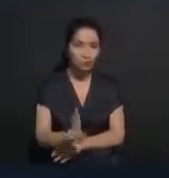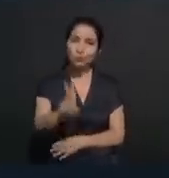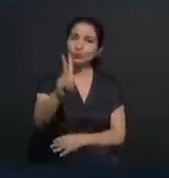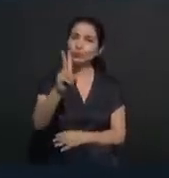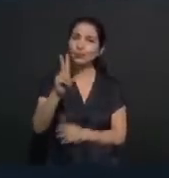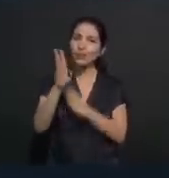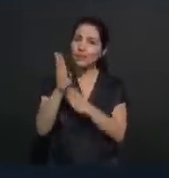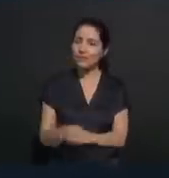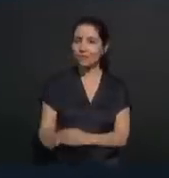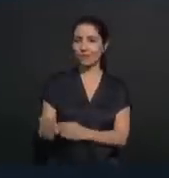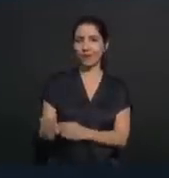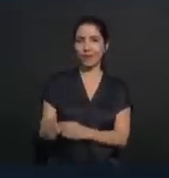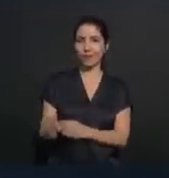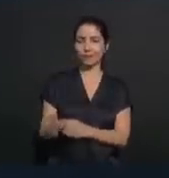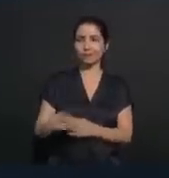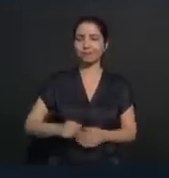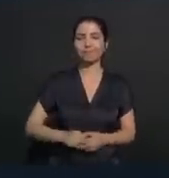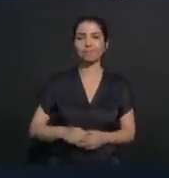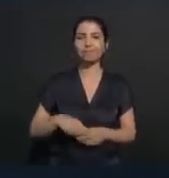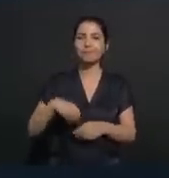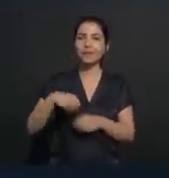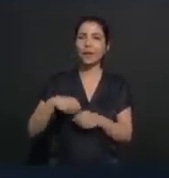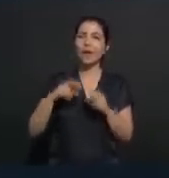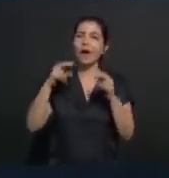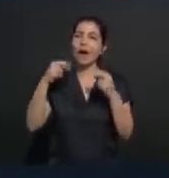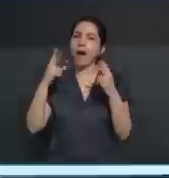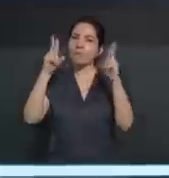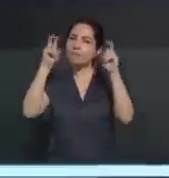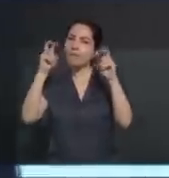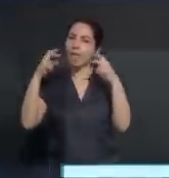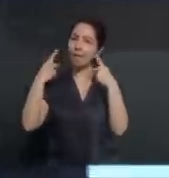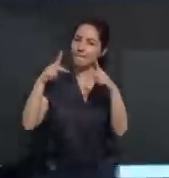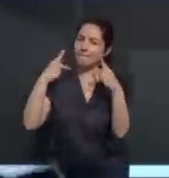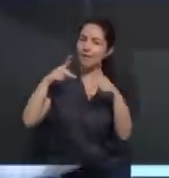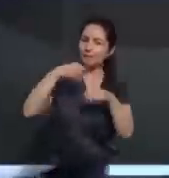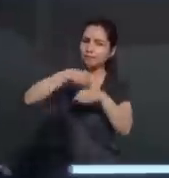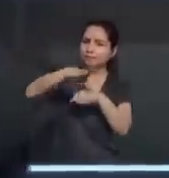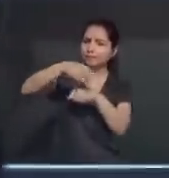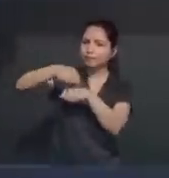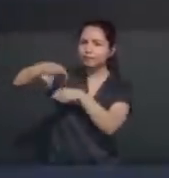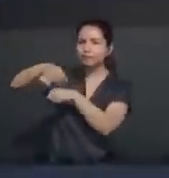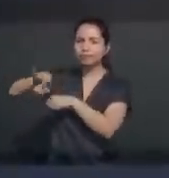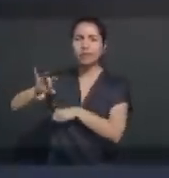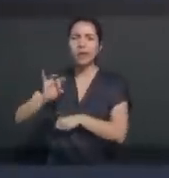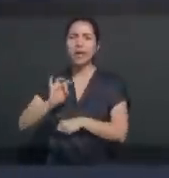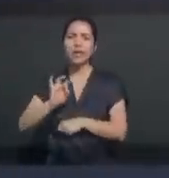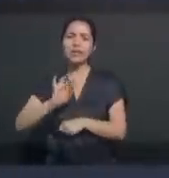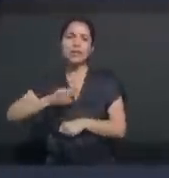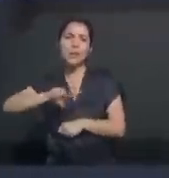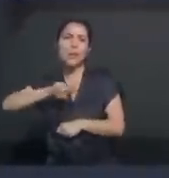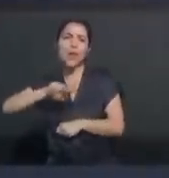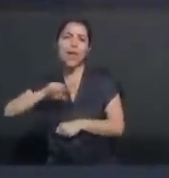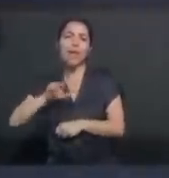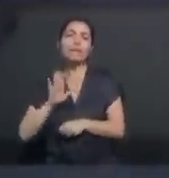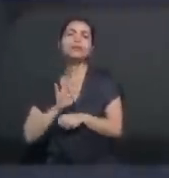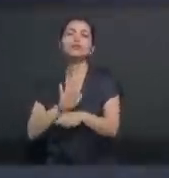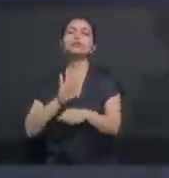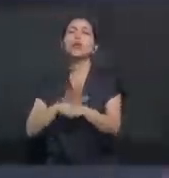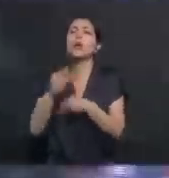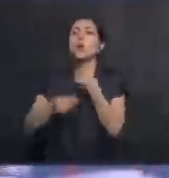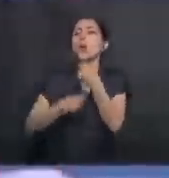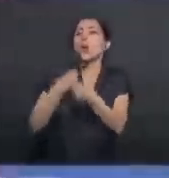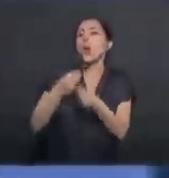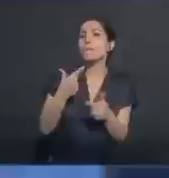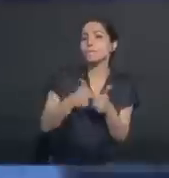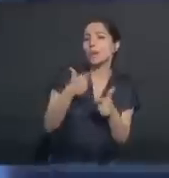continua. Essa palavra aqui hoje não é para animar você a vencer. Eu não estou dando aqui segredo nenhum para vencer problema, eu só estou te falando no meio